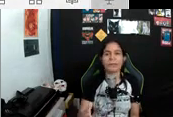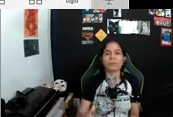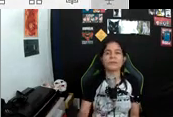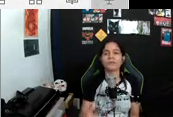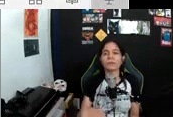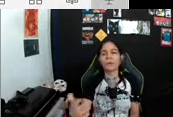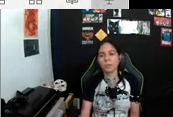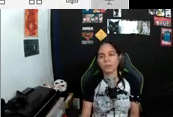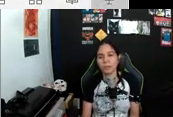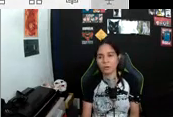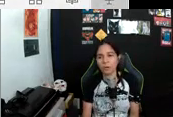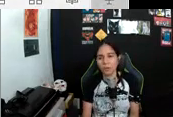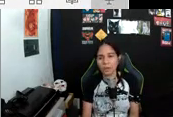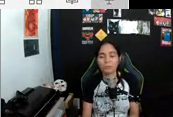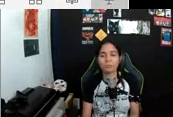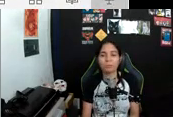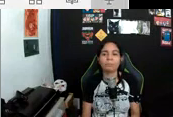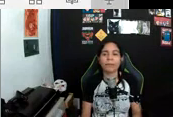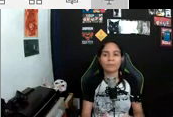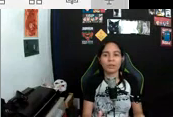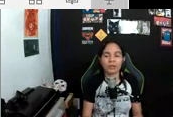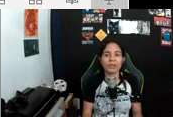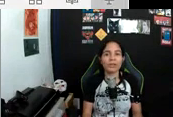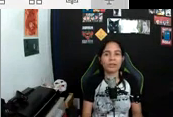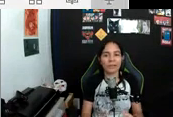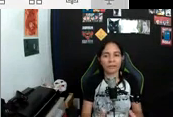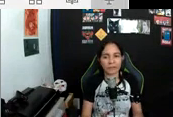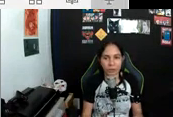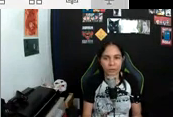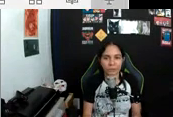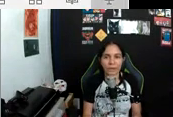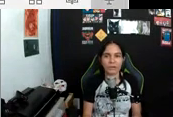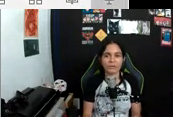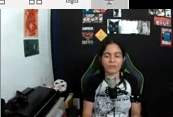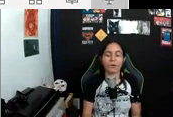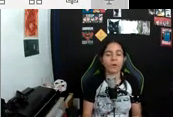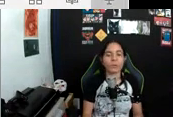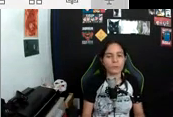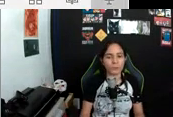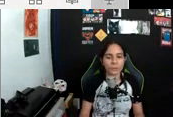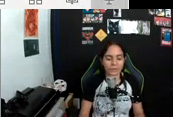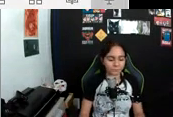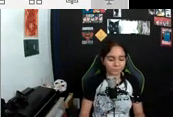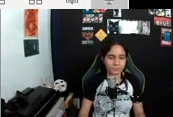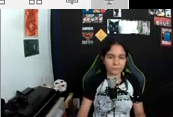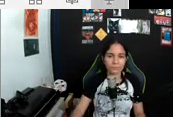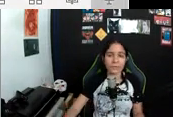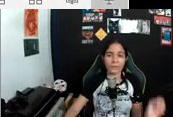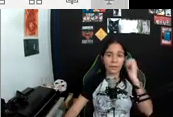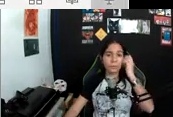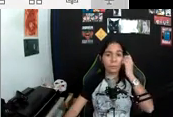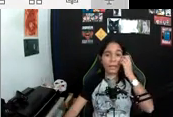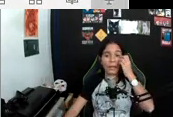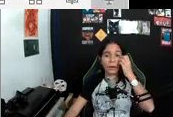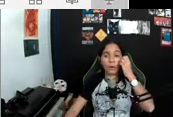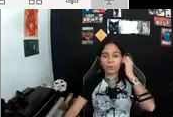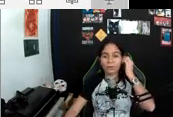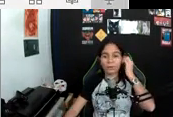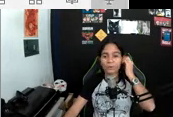nome. Se a pessoa posteriormente permitir, disser que você pode chamar de outra forma, tudo bem.